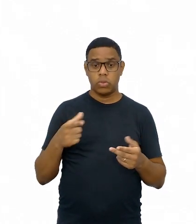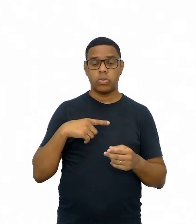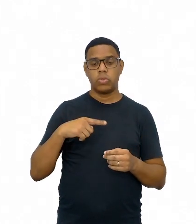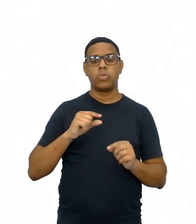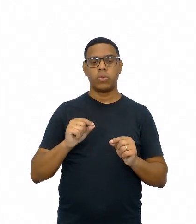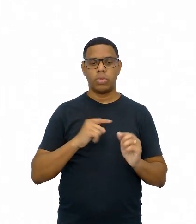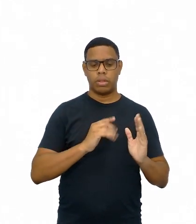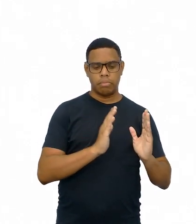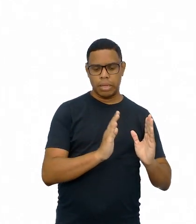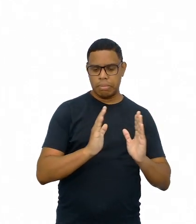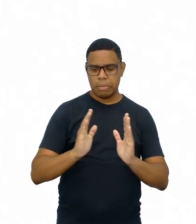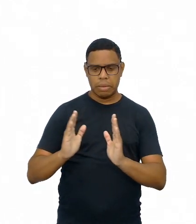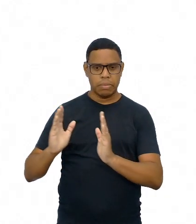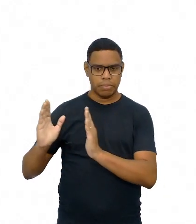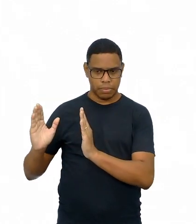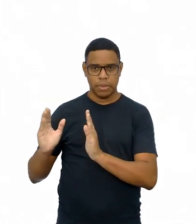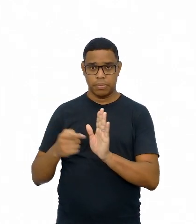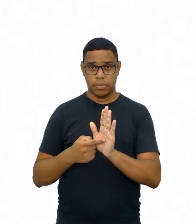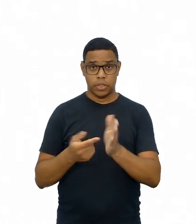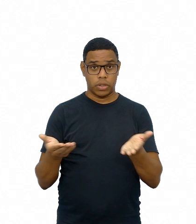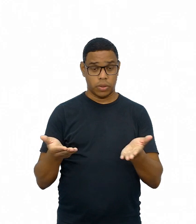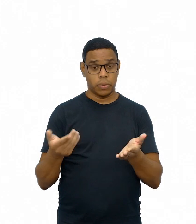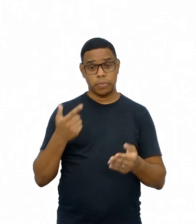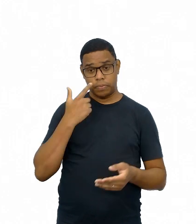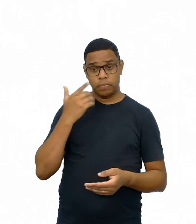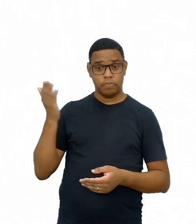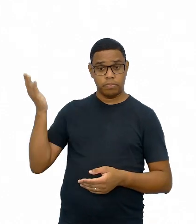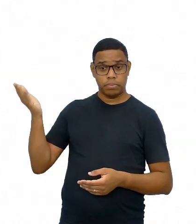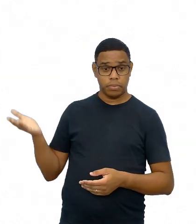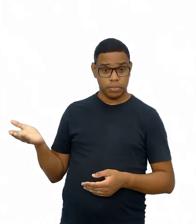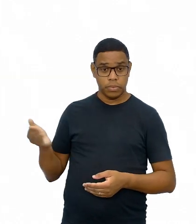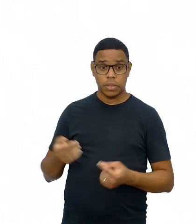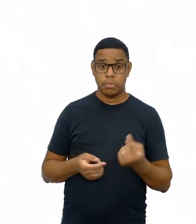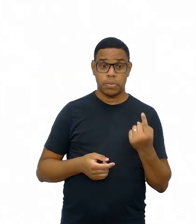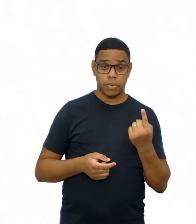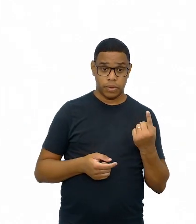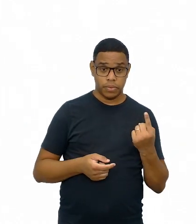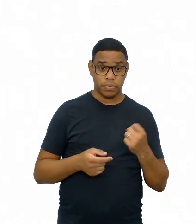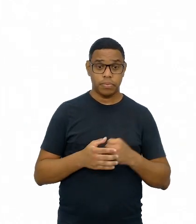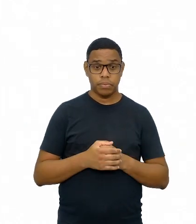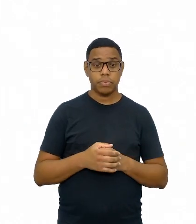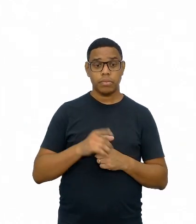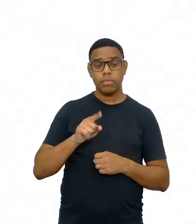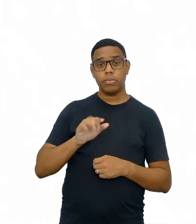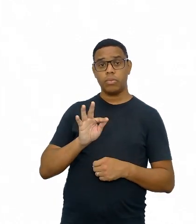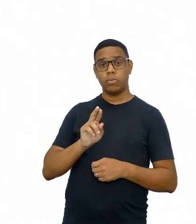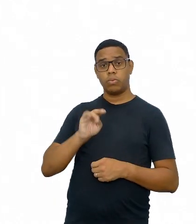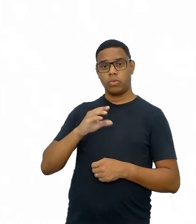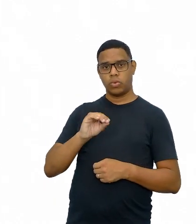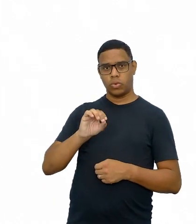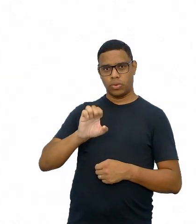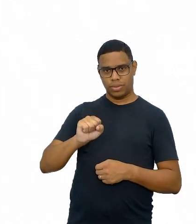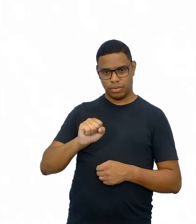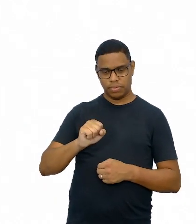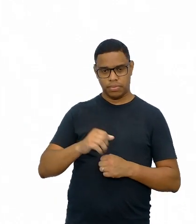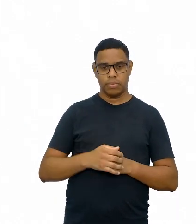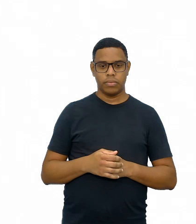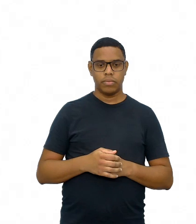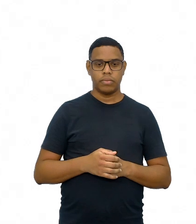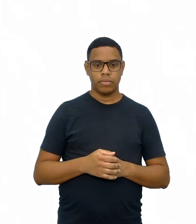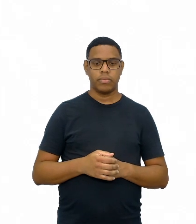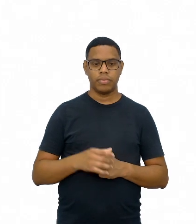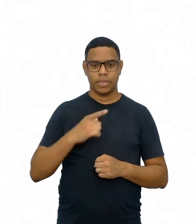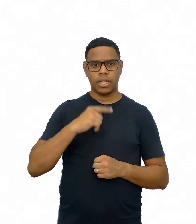compõem cada uma das sequências apresentadas. Então, a primeira aqui nós temos as funções, né? Aqui é